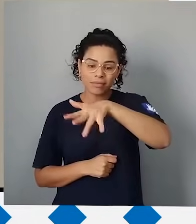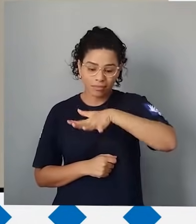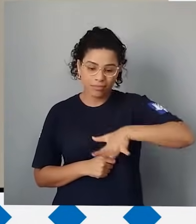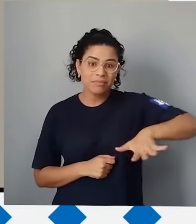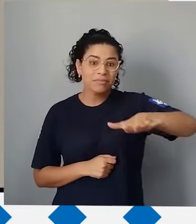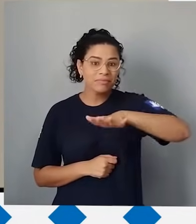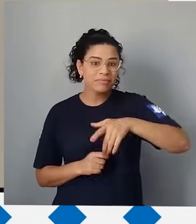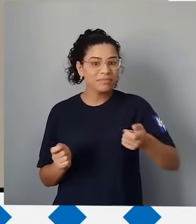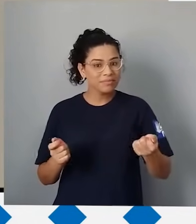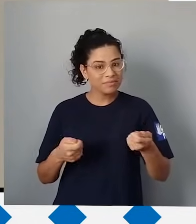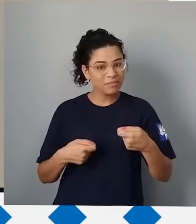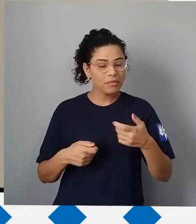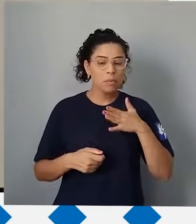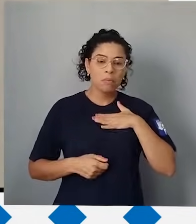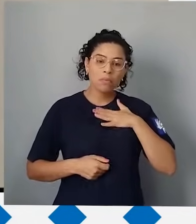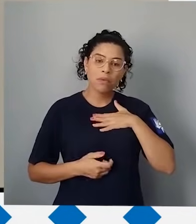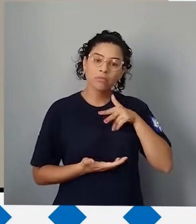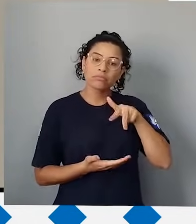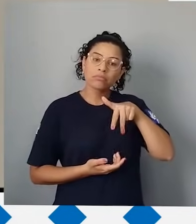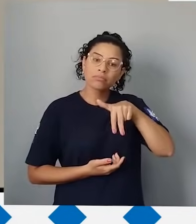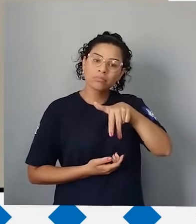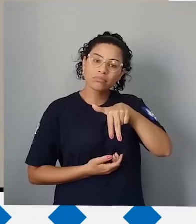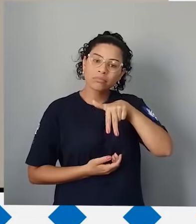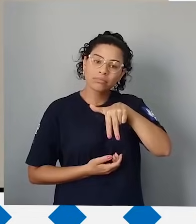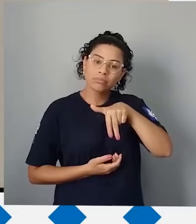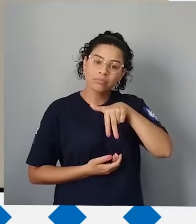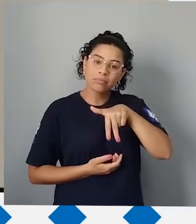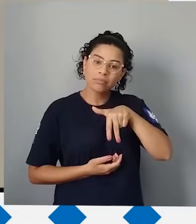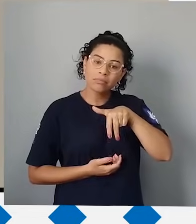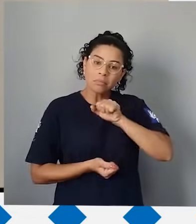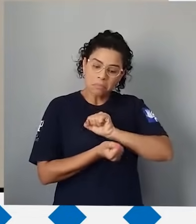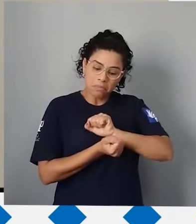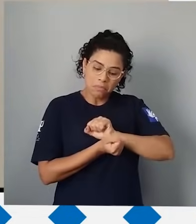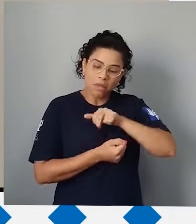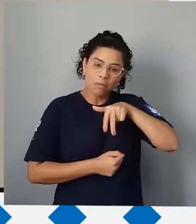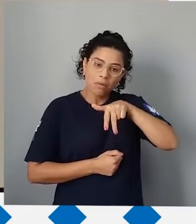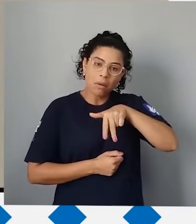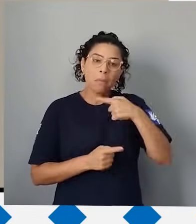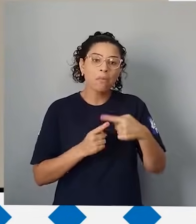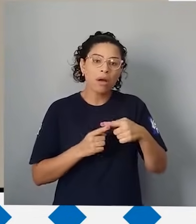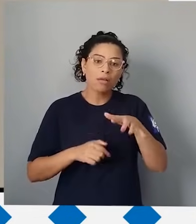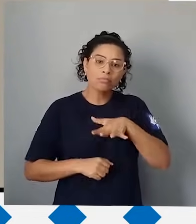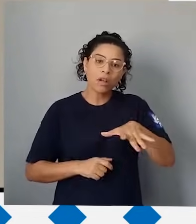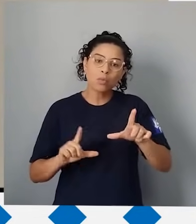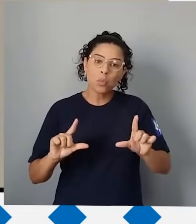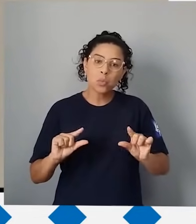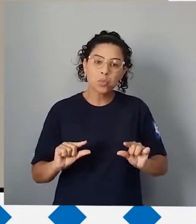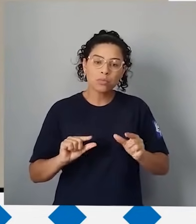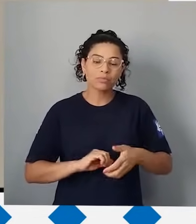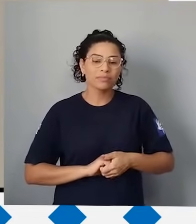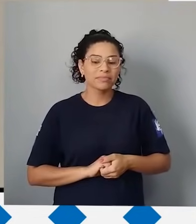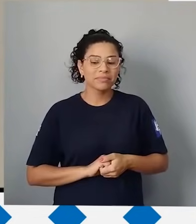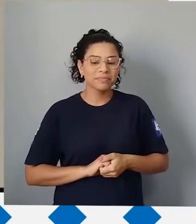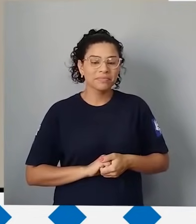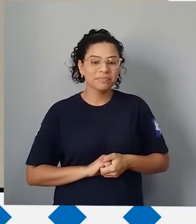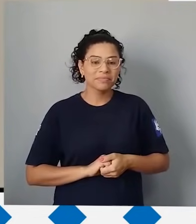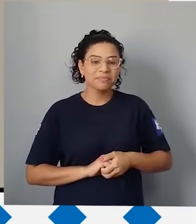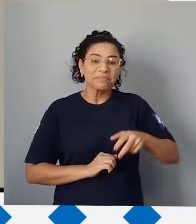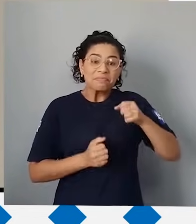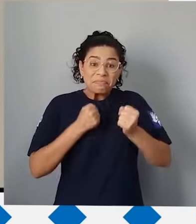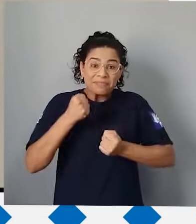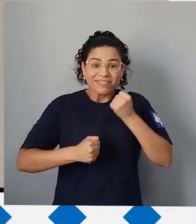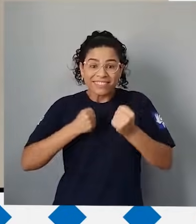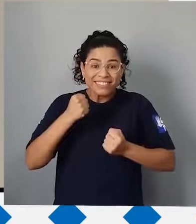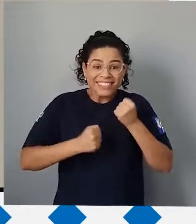o espaço todo. Eu vou andar aqui no mesmo lugar, porque o meu espaço é curto. Kimbia, você dá uma